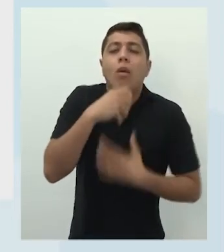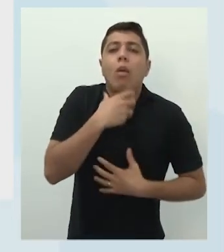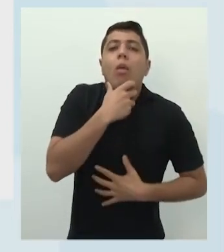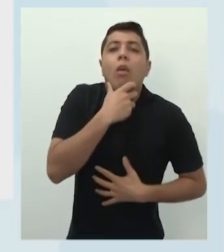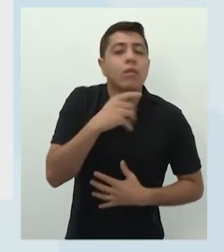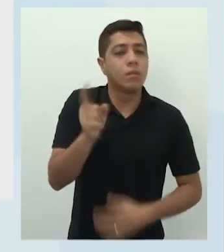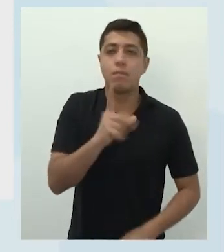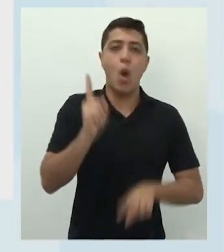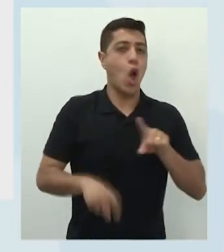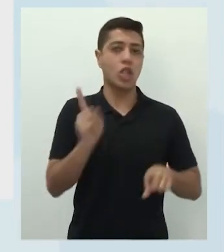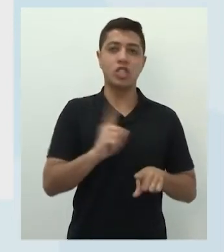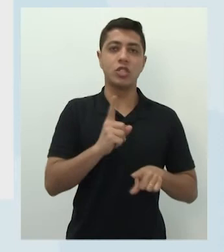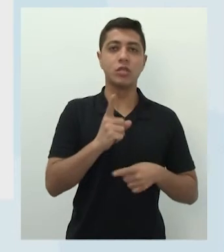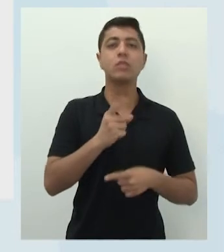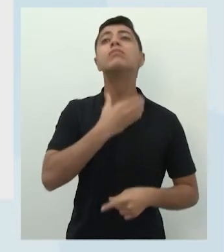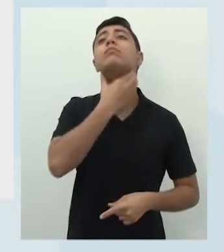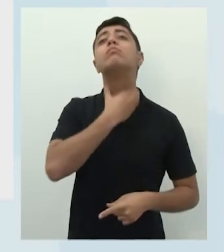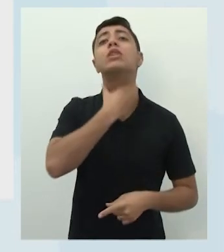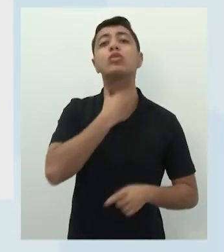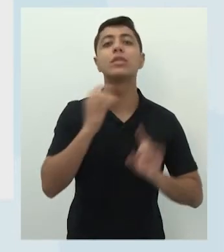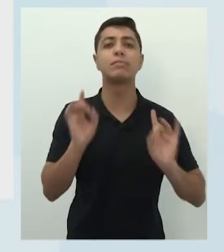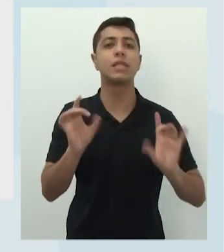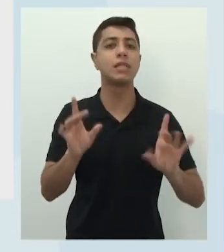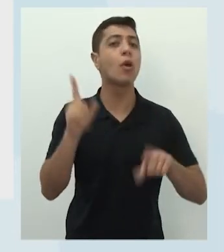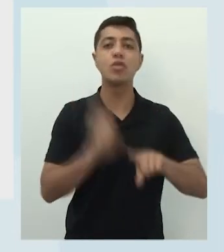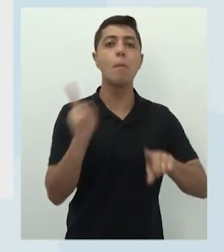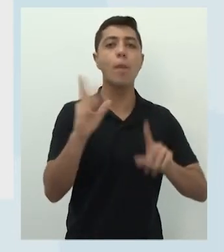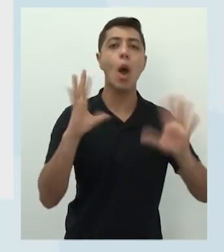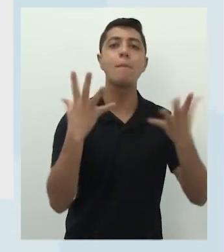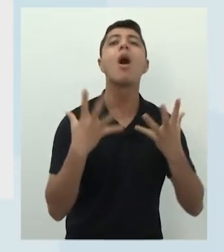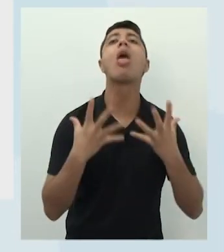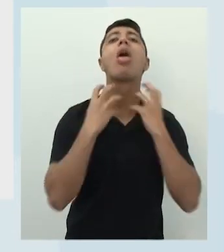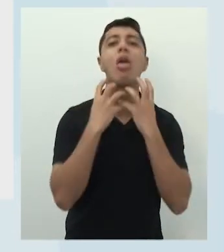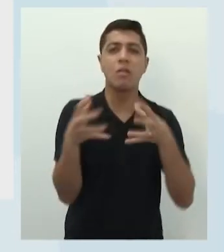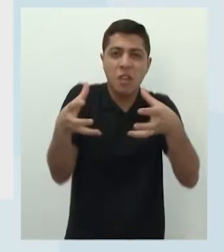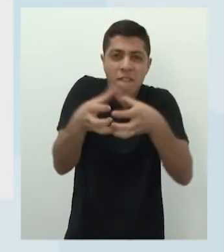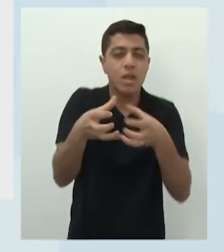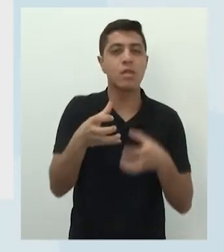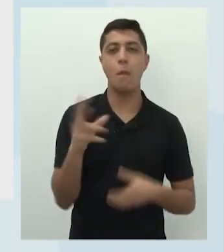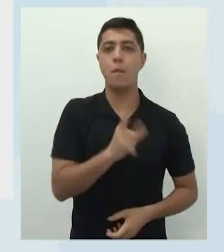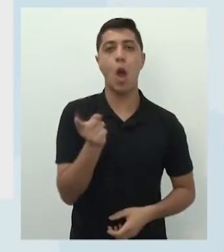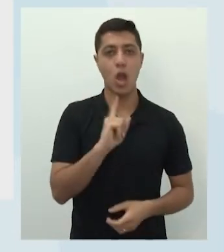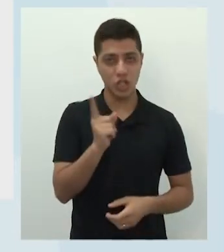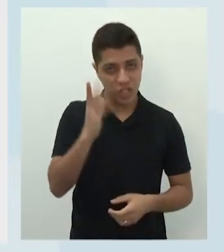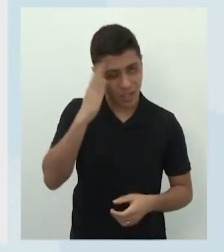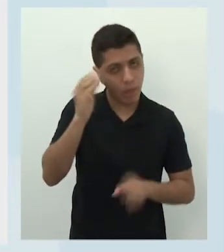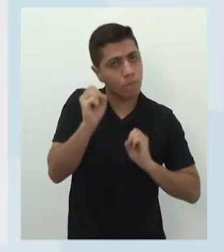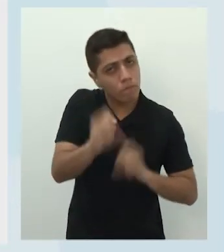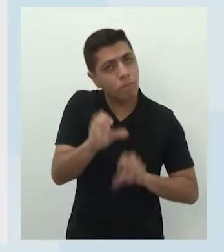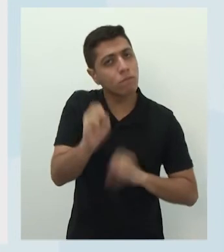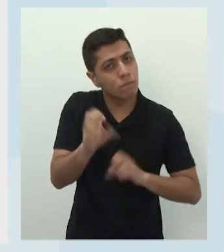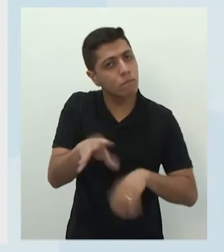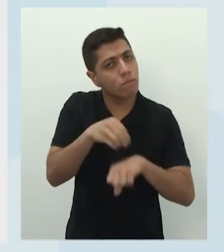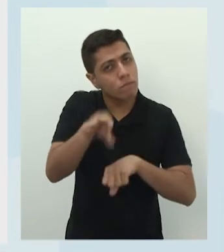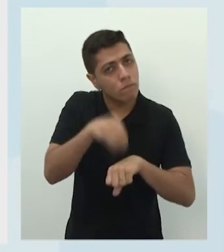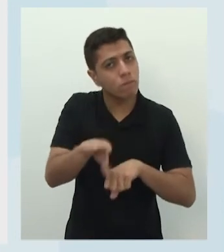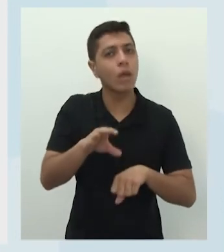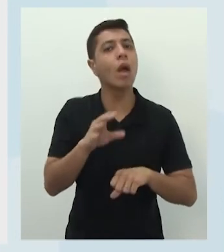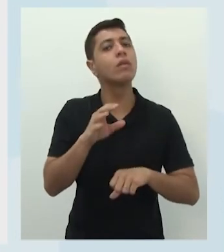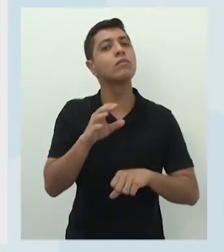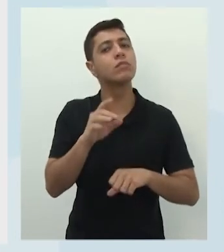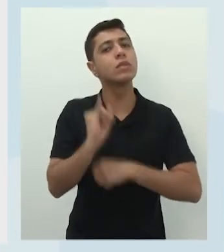seu adolescente. Passo próximo. Tem até livrinho de criança para você ensinar crianças pequenininhas. É uma brincadeira, é um